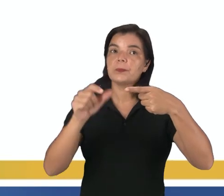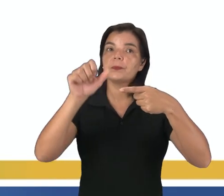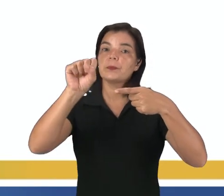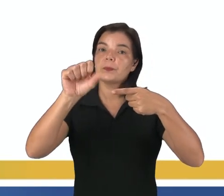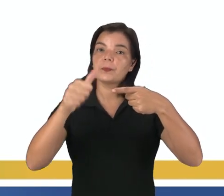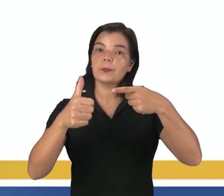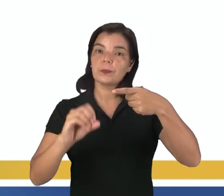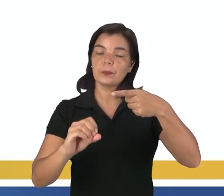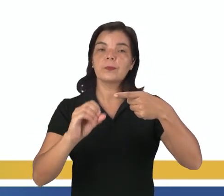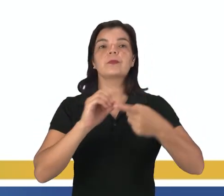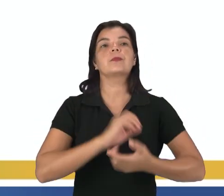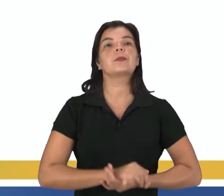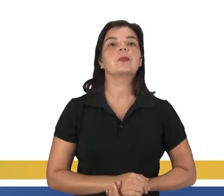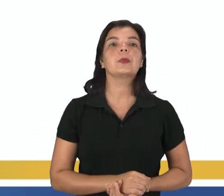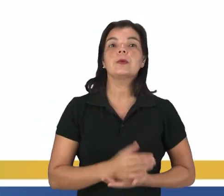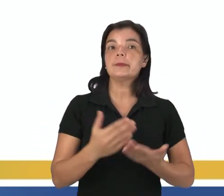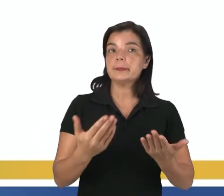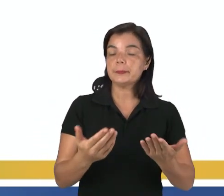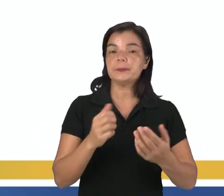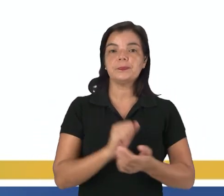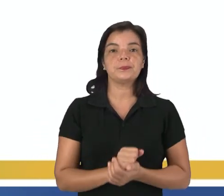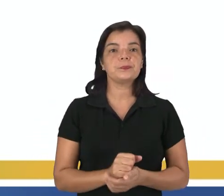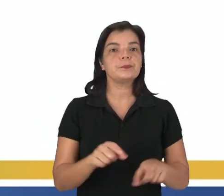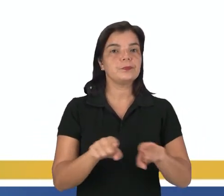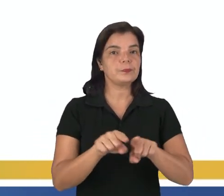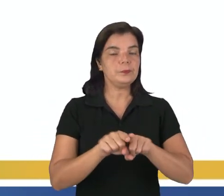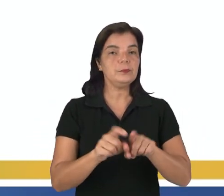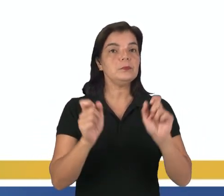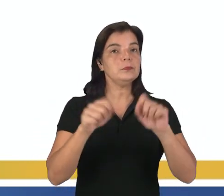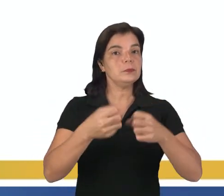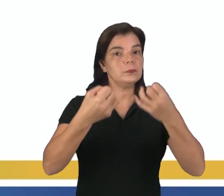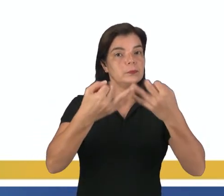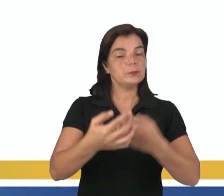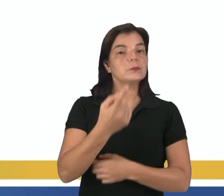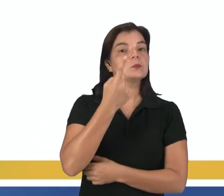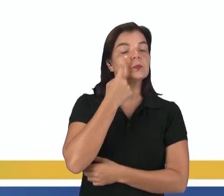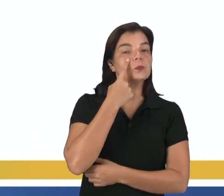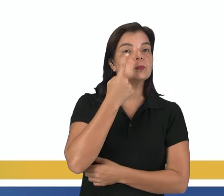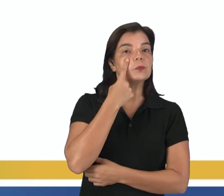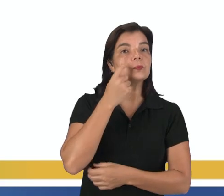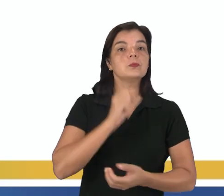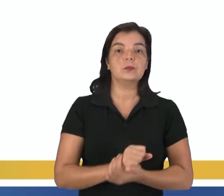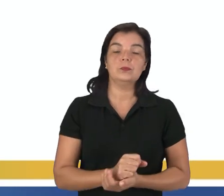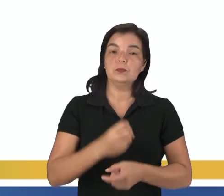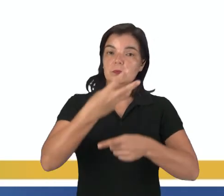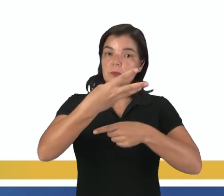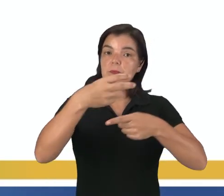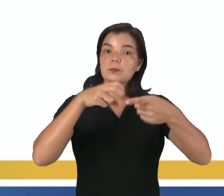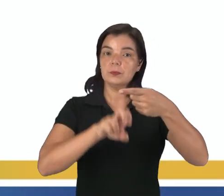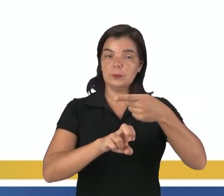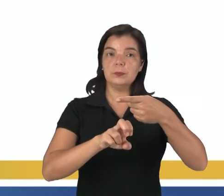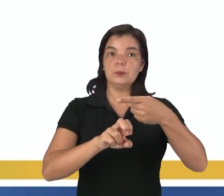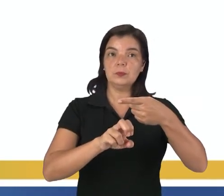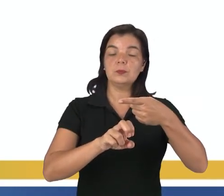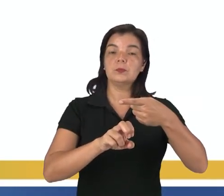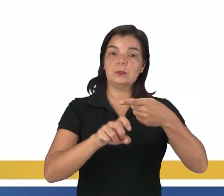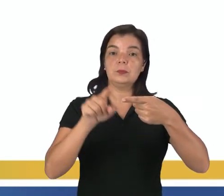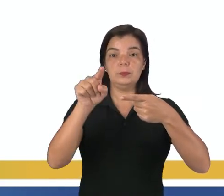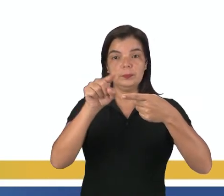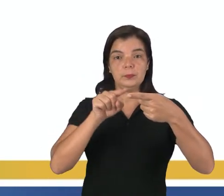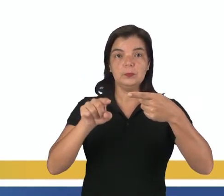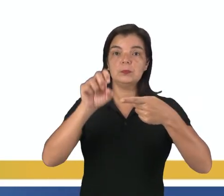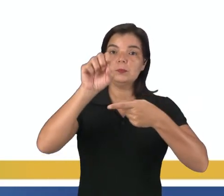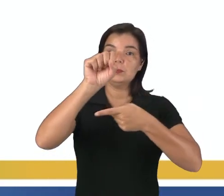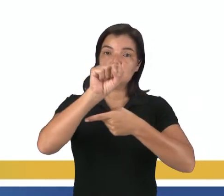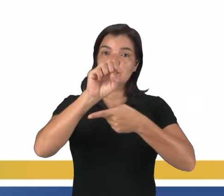8/10. Então, com isso, nós podemos observar, né, que a fração 3/5 é